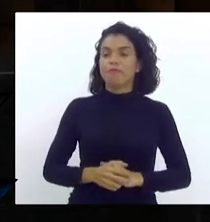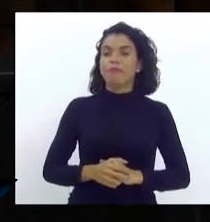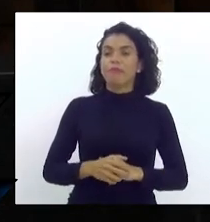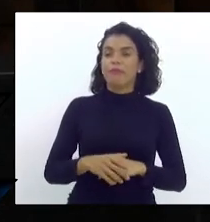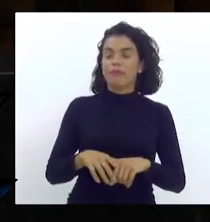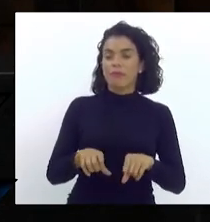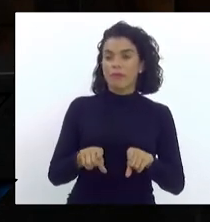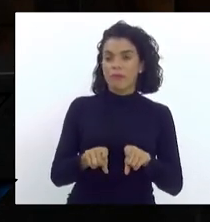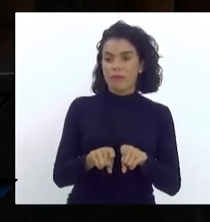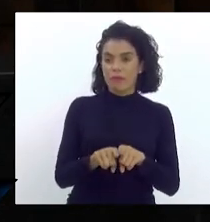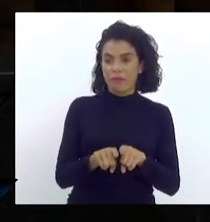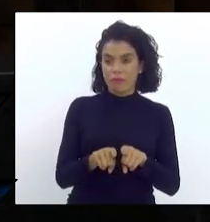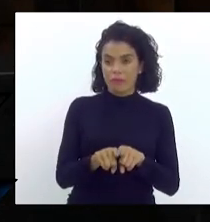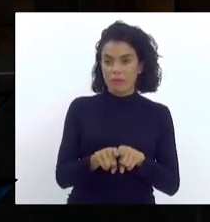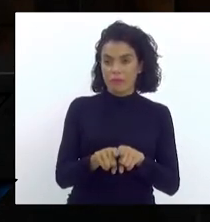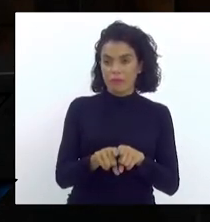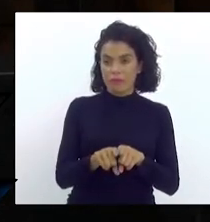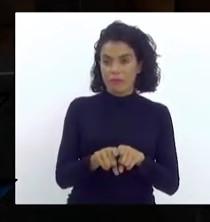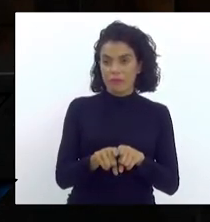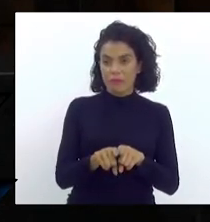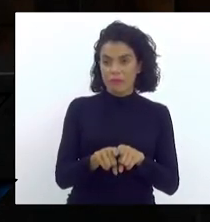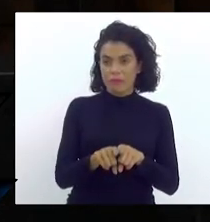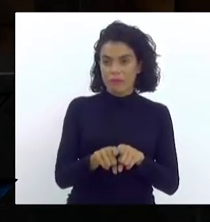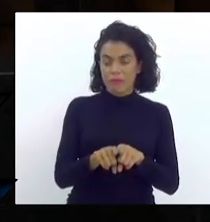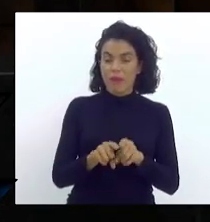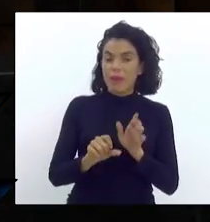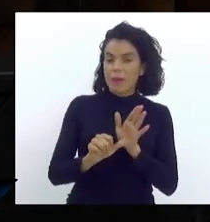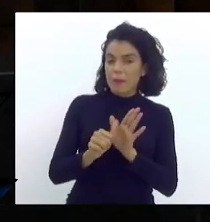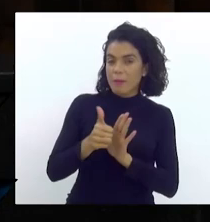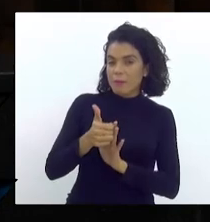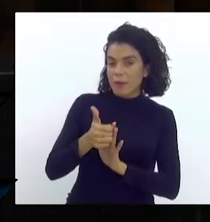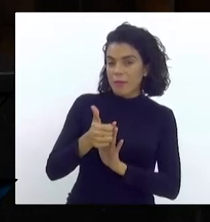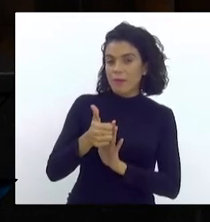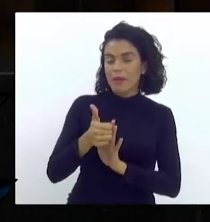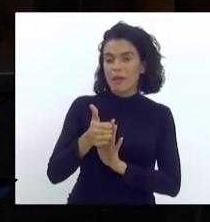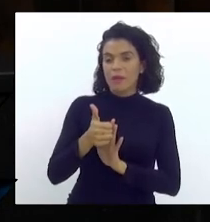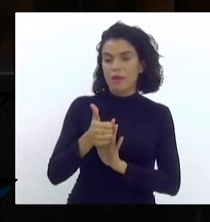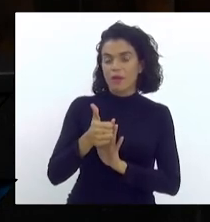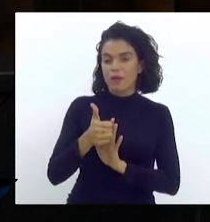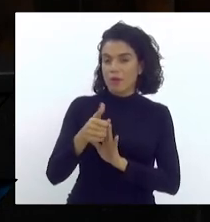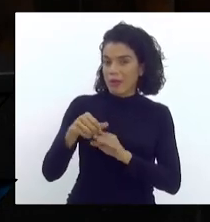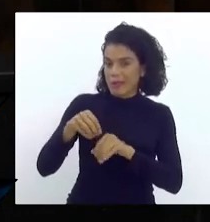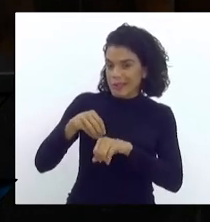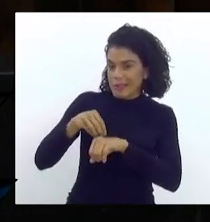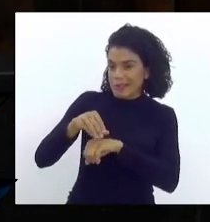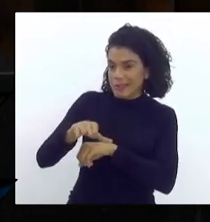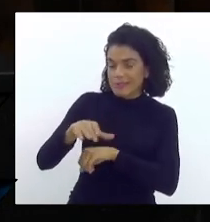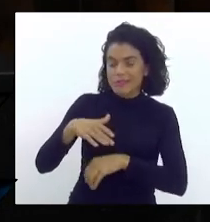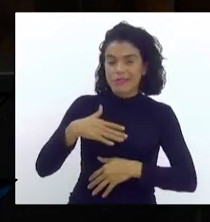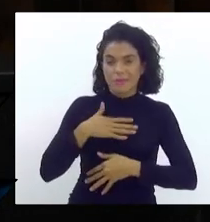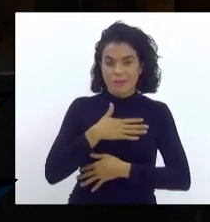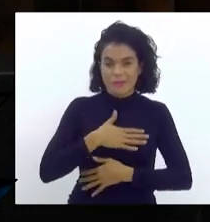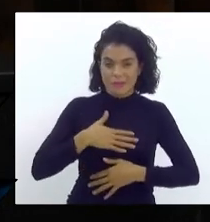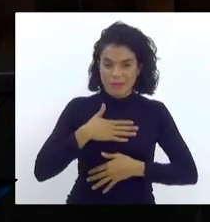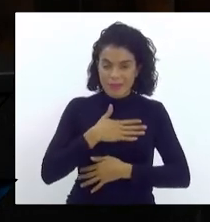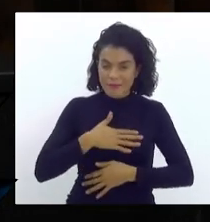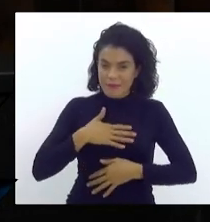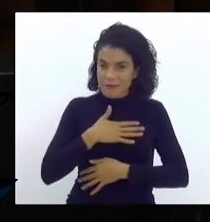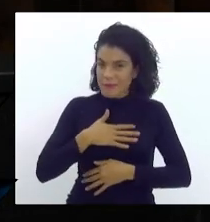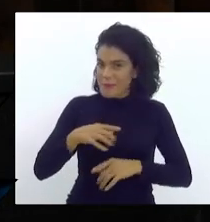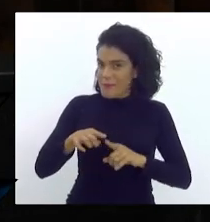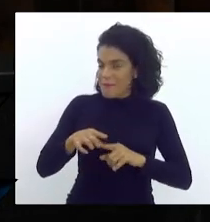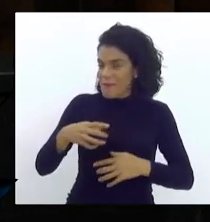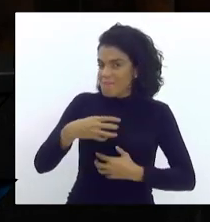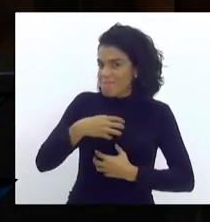pelos trabalhos da mesa. Em primeiro lugar, eu quero dizer da minha satisfação, da minha